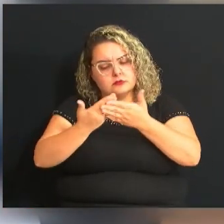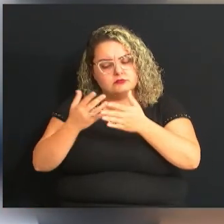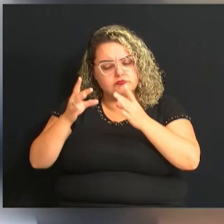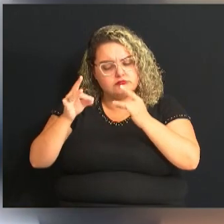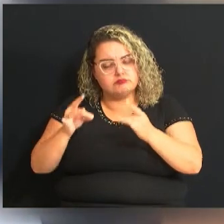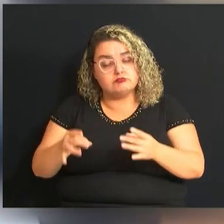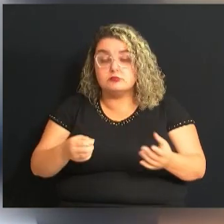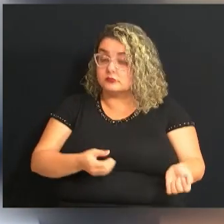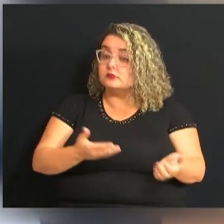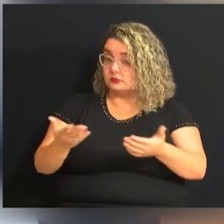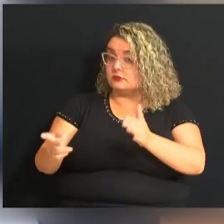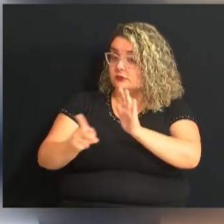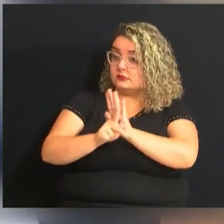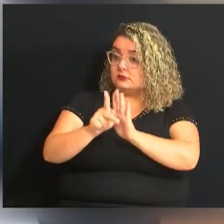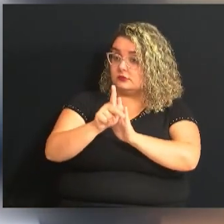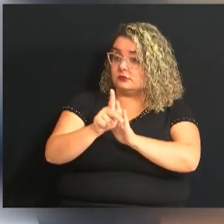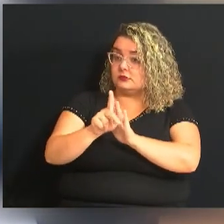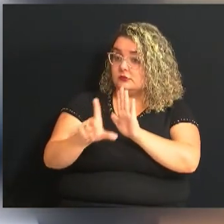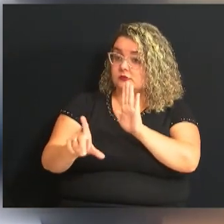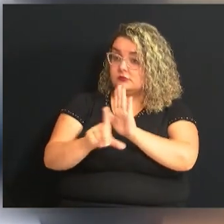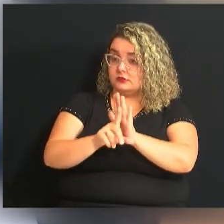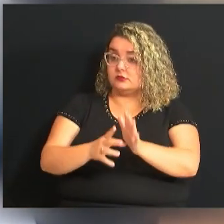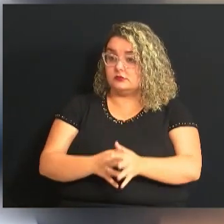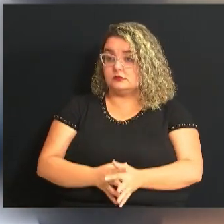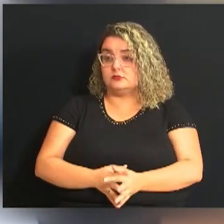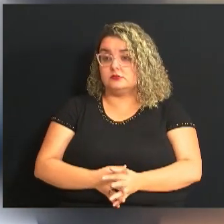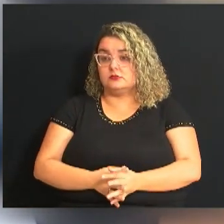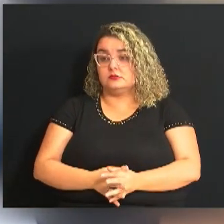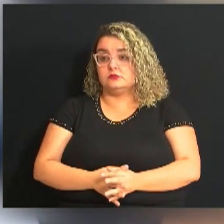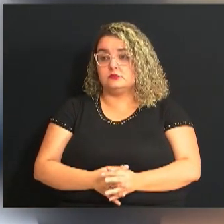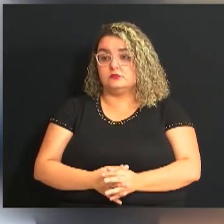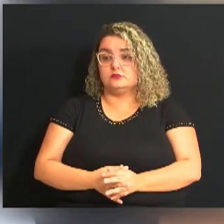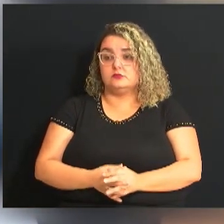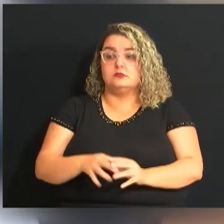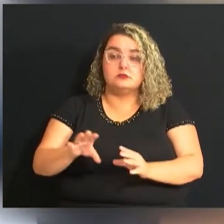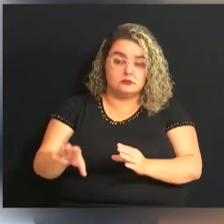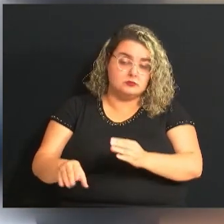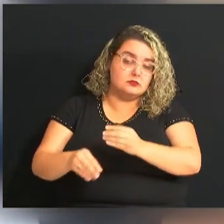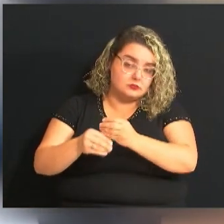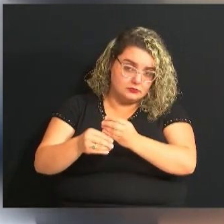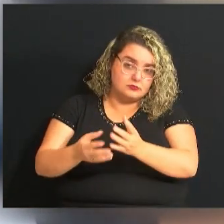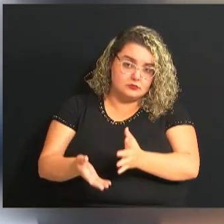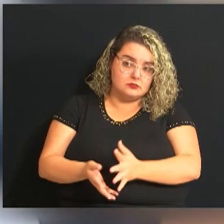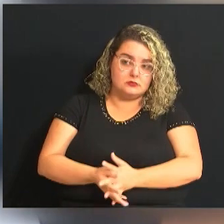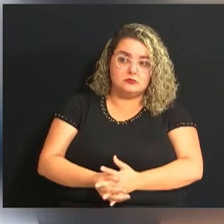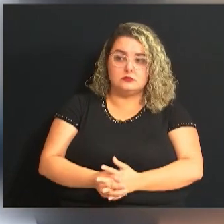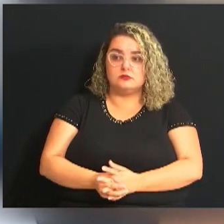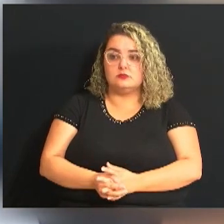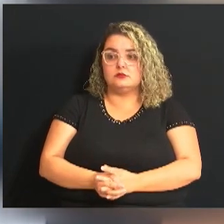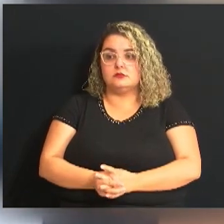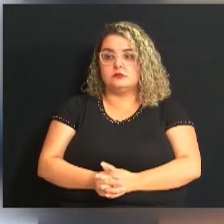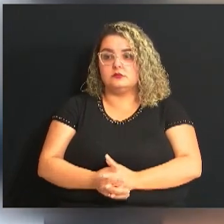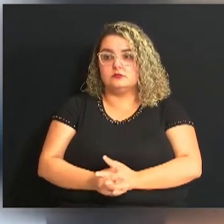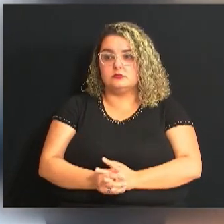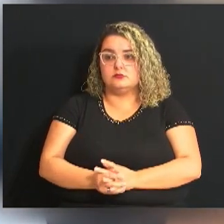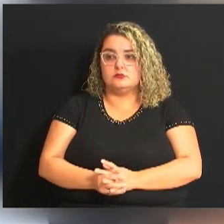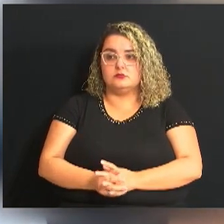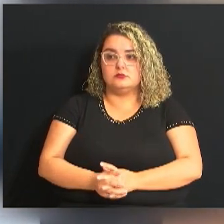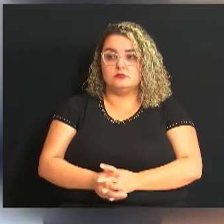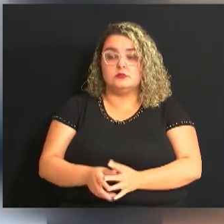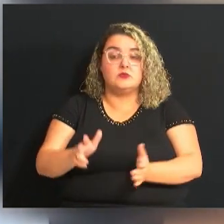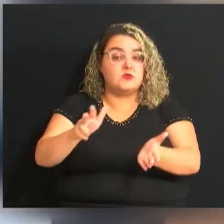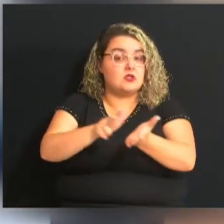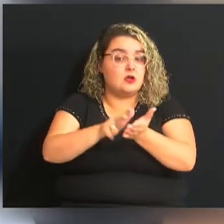projeto de lei, um projeto de lei complementar, no sentido, inclusive, de regulamentar